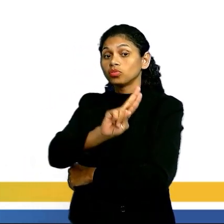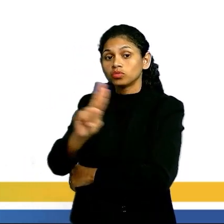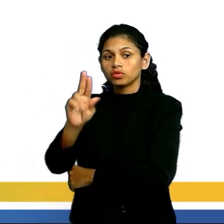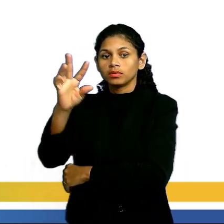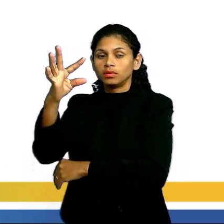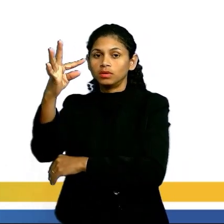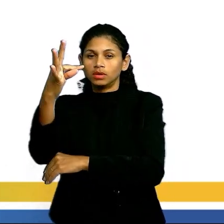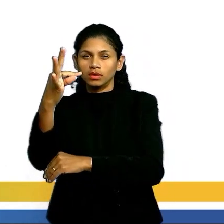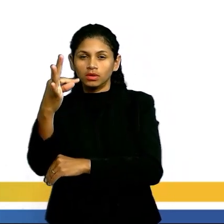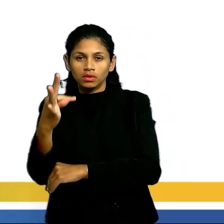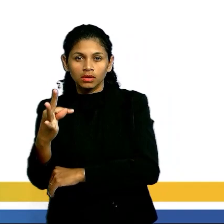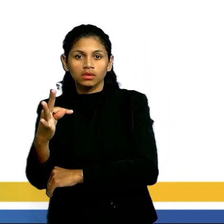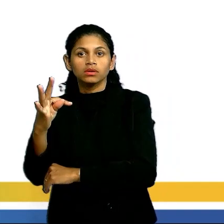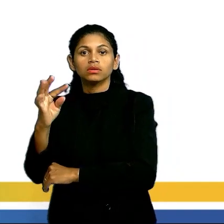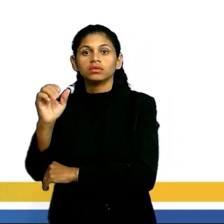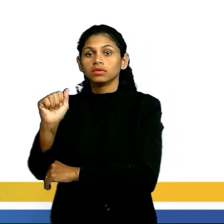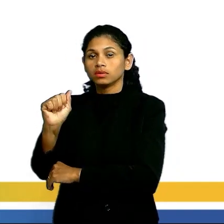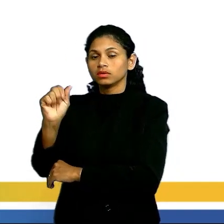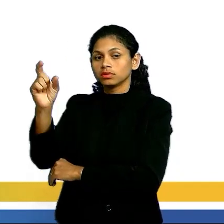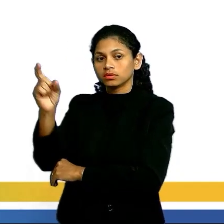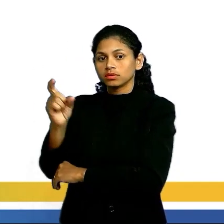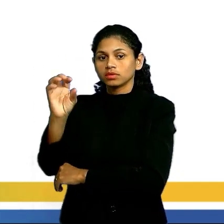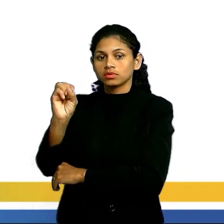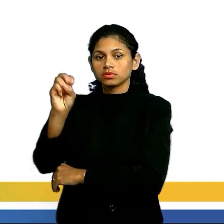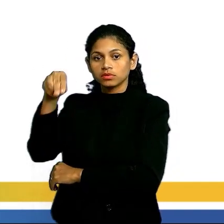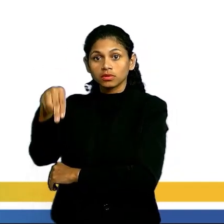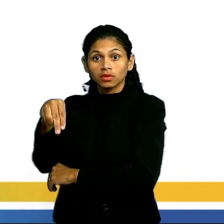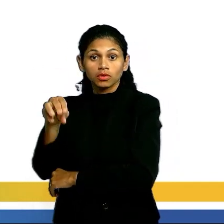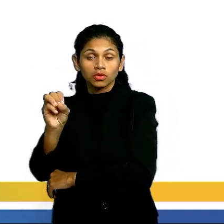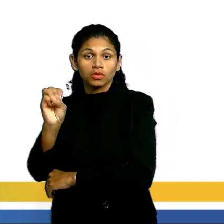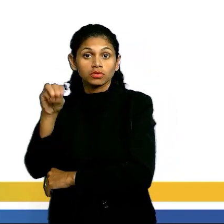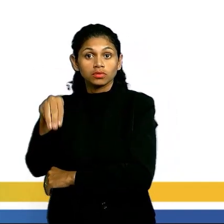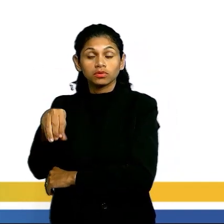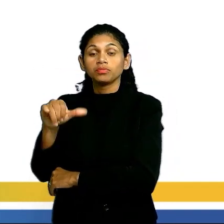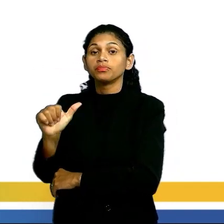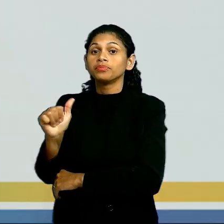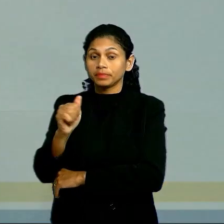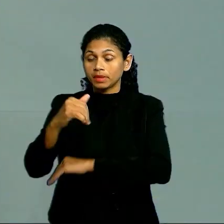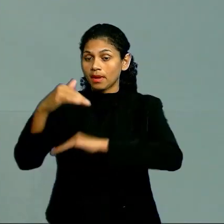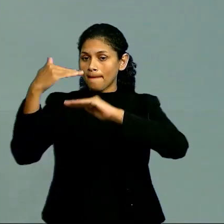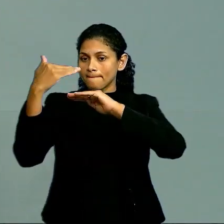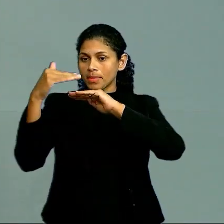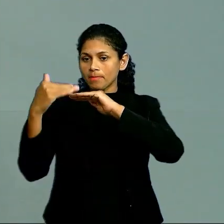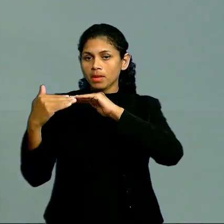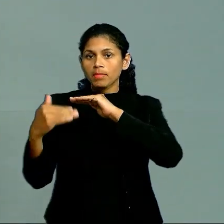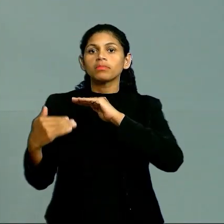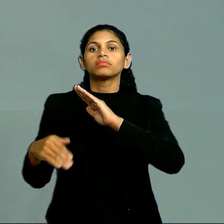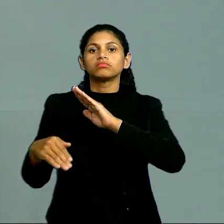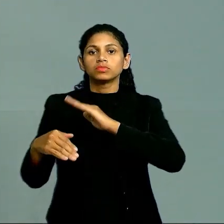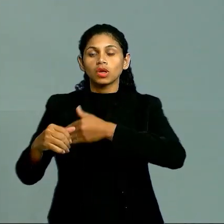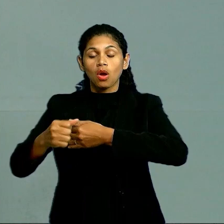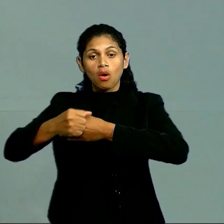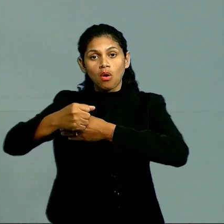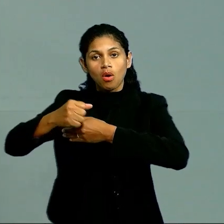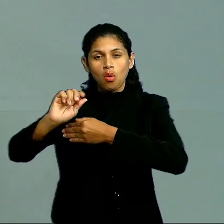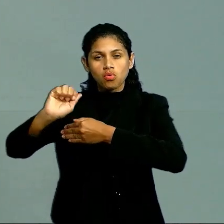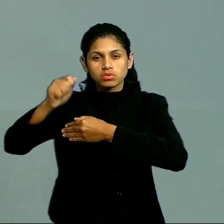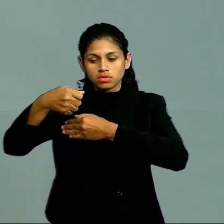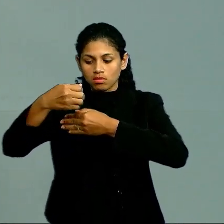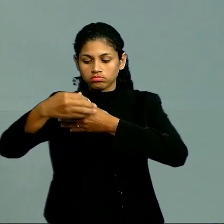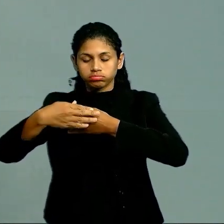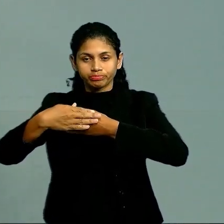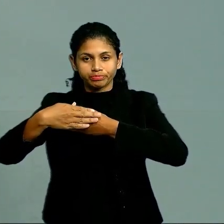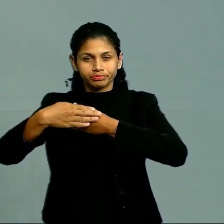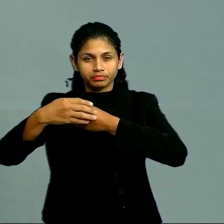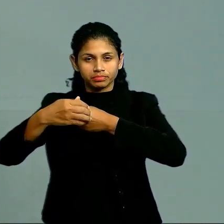tá certo? Que, inclusive, pessoal, foi o Carl von Linné, tá? Que começou a estudar os seres vivos. Na nossa língua,